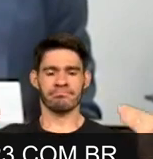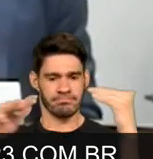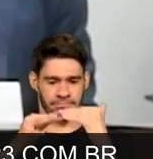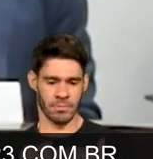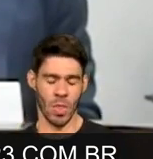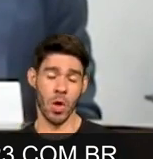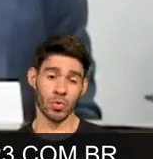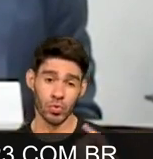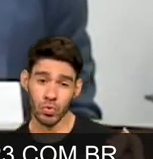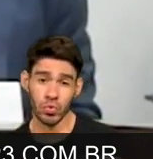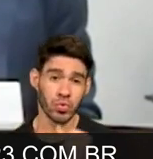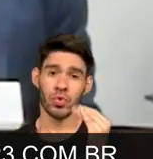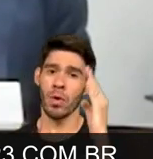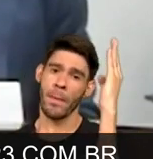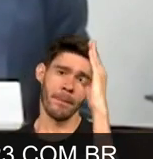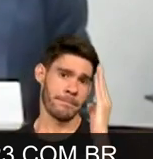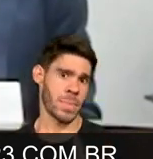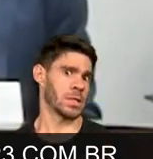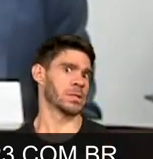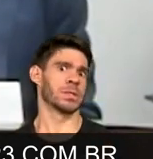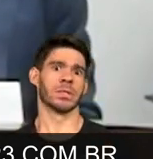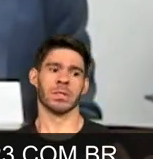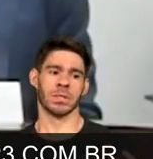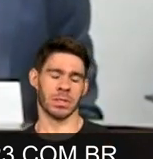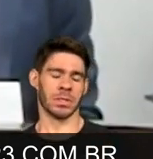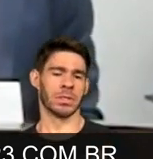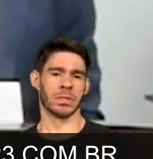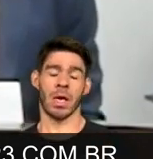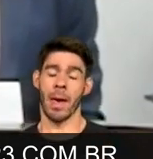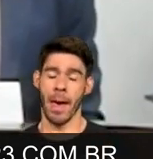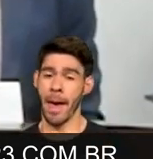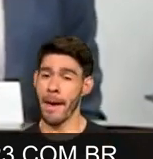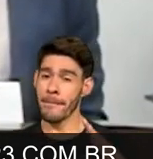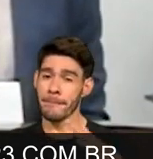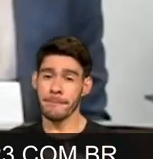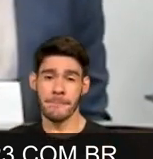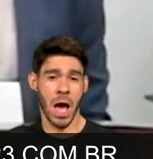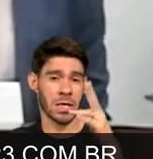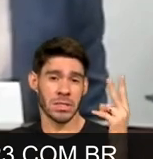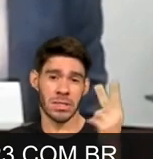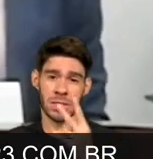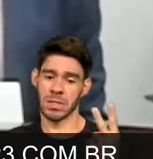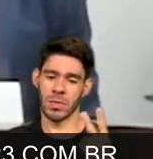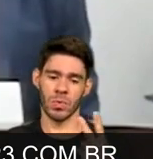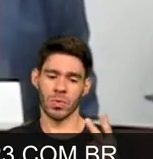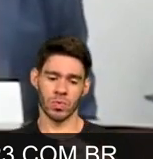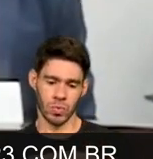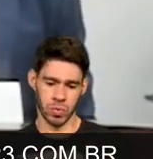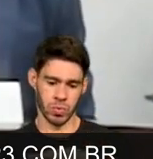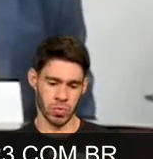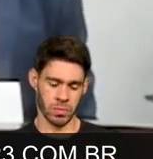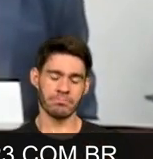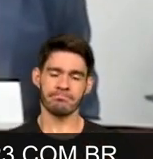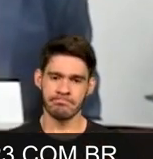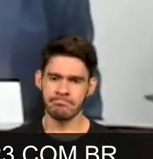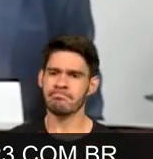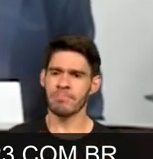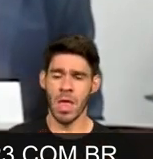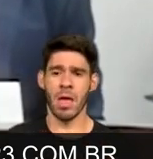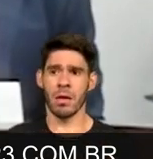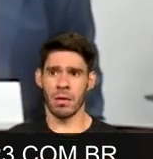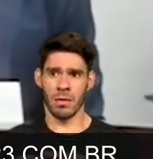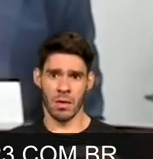O juro brasileiro, ele é o segundo maior juro praticado do planeta. Isso é um elemento